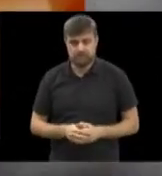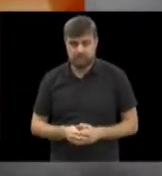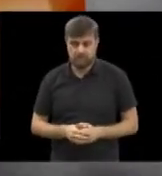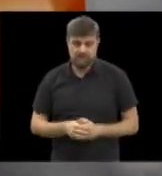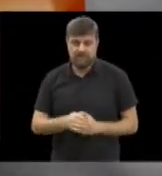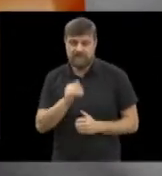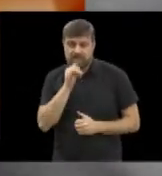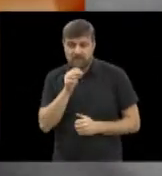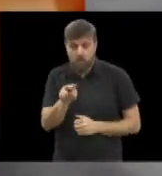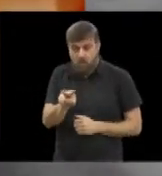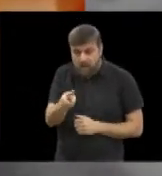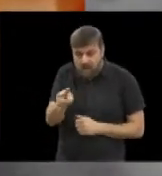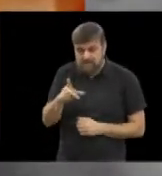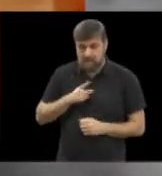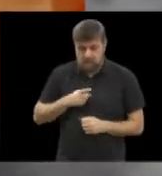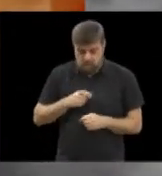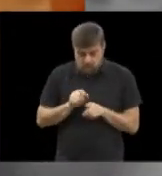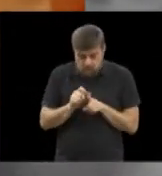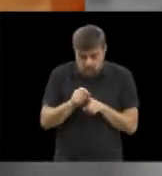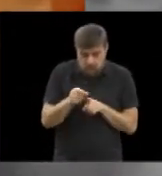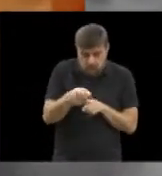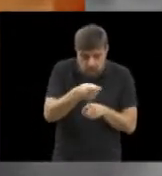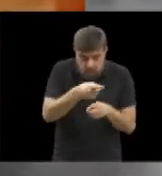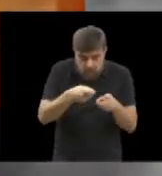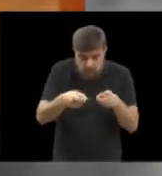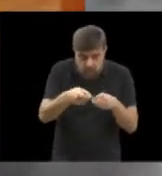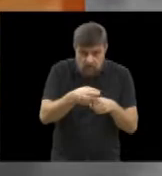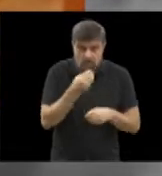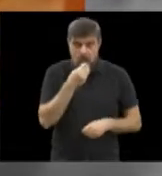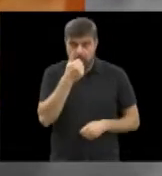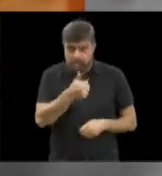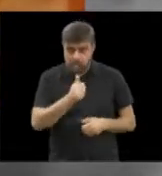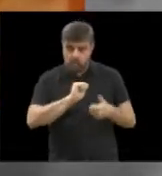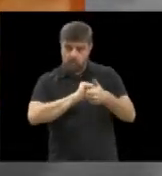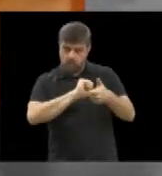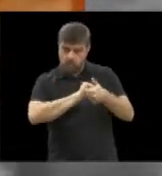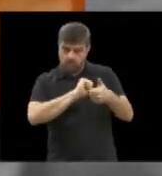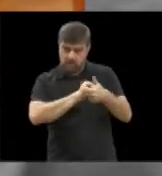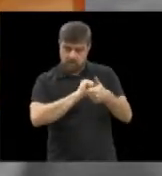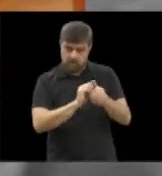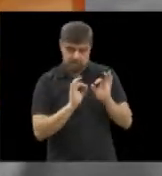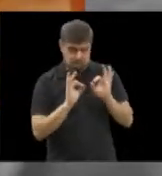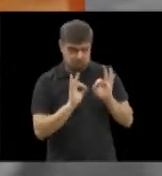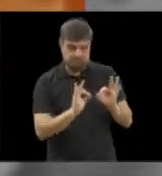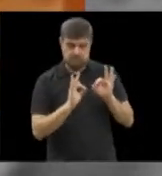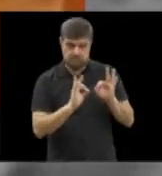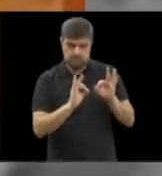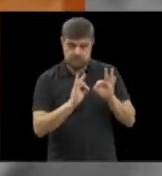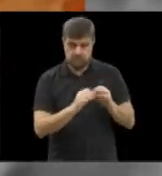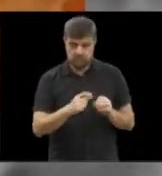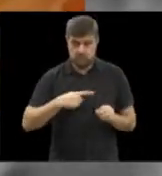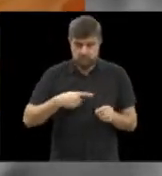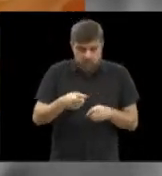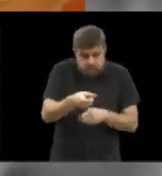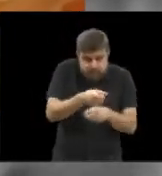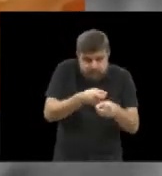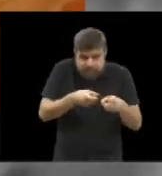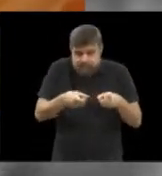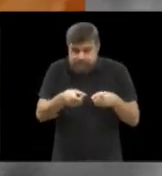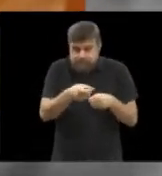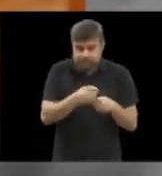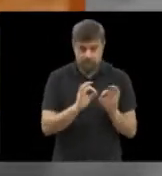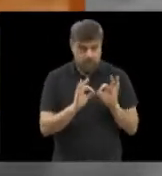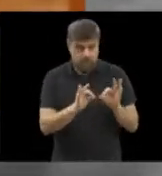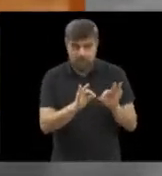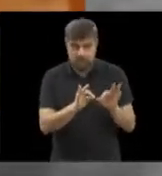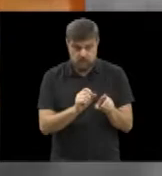um casal que tem um sêmen com uma boa qualidade que eu digo, forma boa e